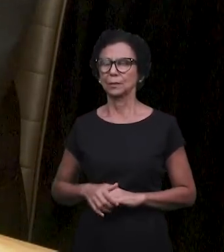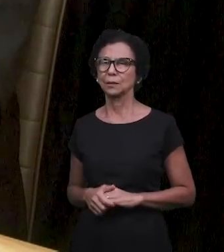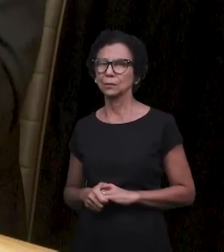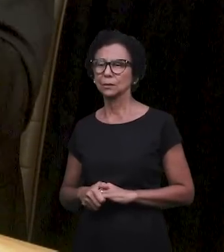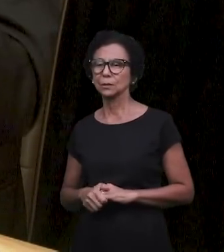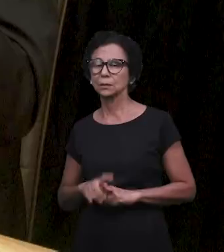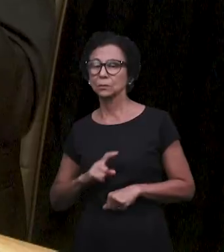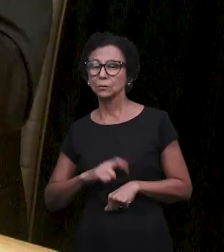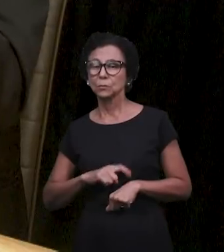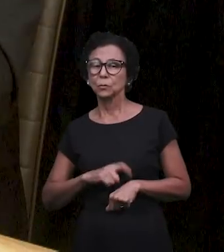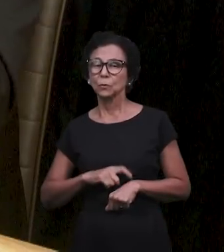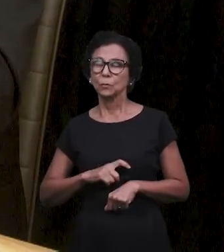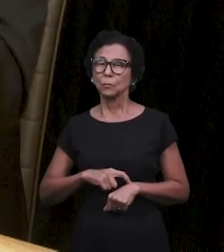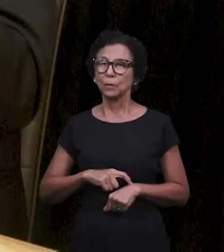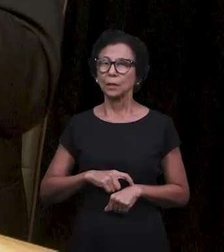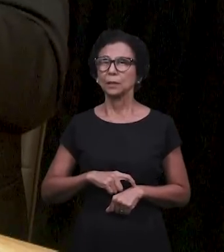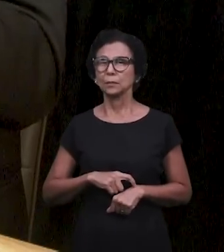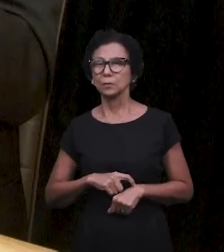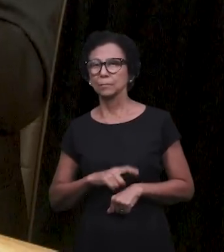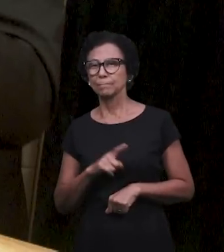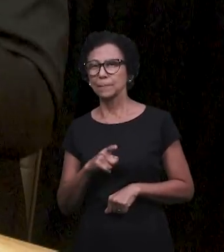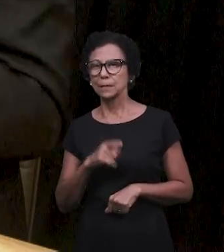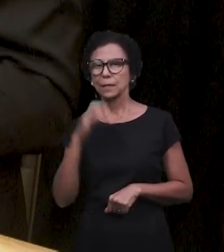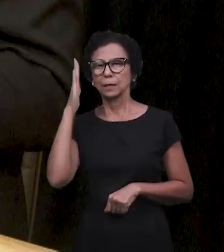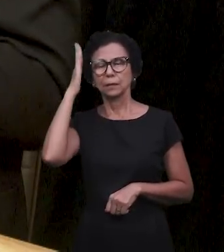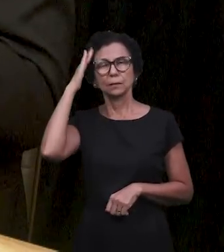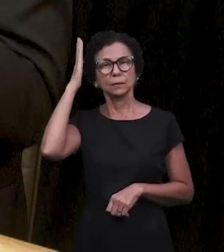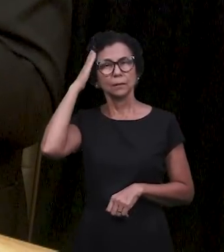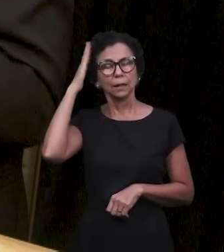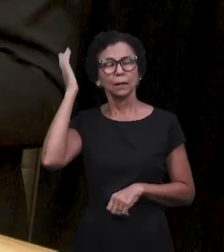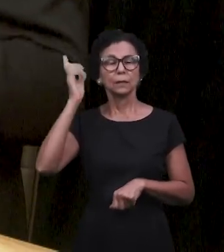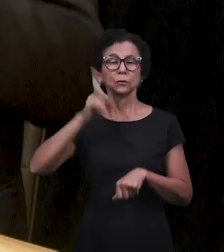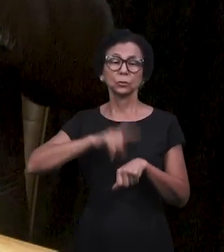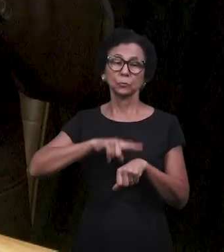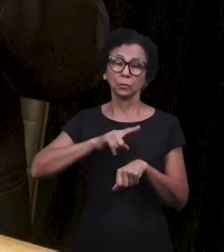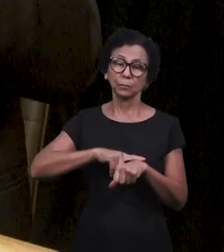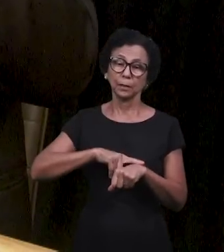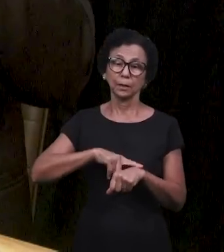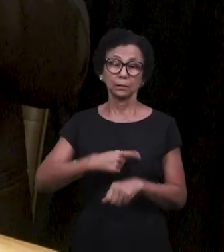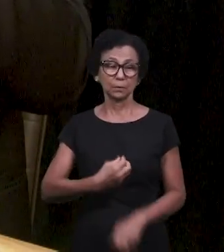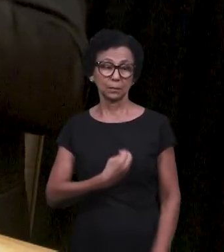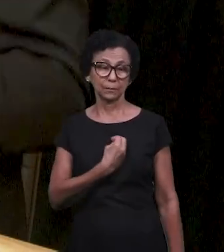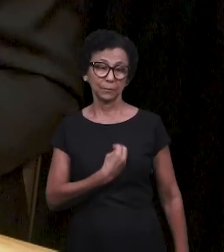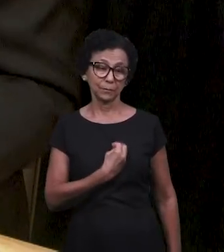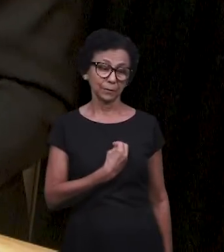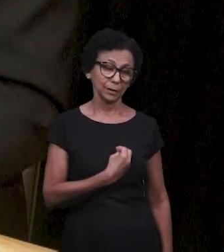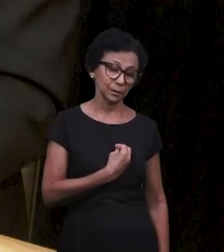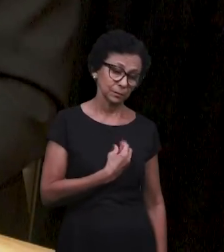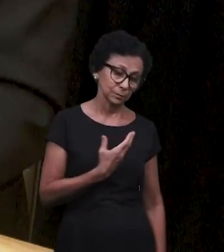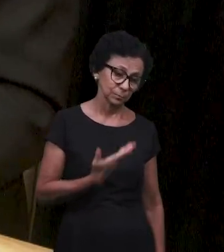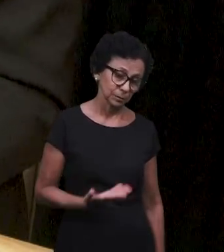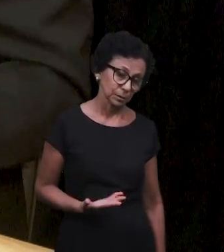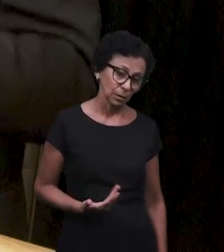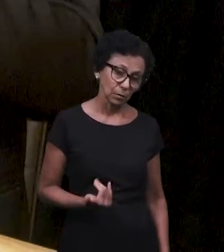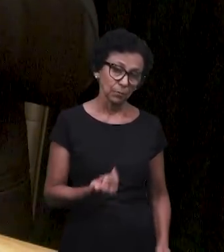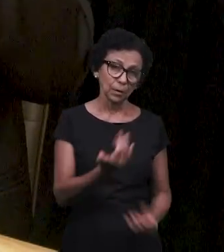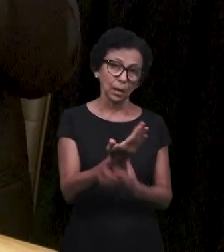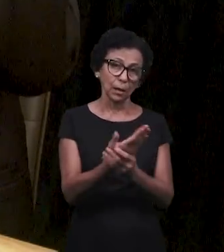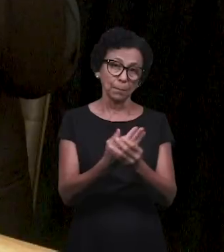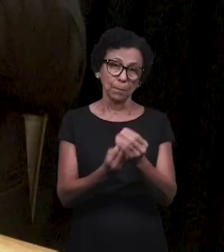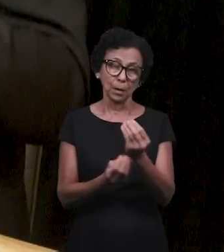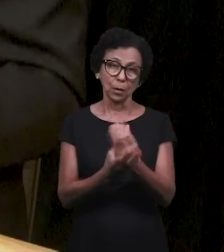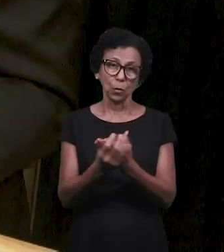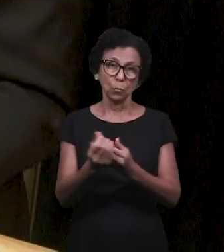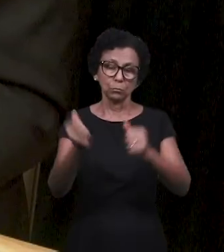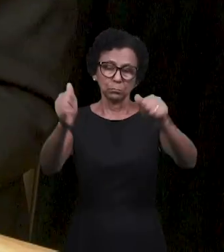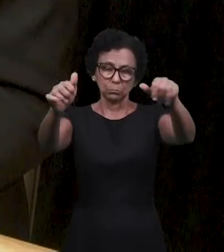aonde você está, o momento, né? Então, a mão estendida ali, fala isso, e quando a mão